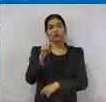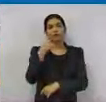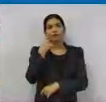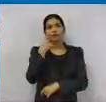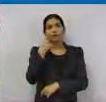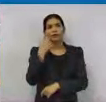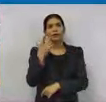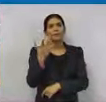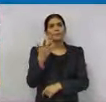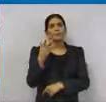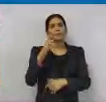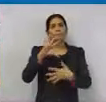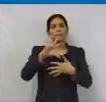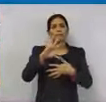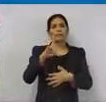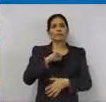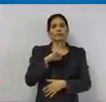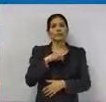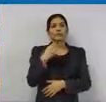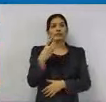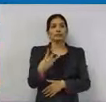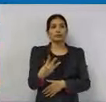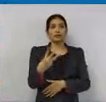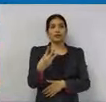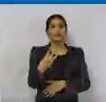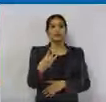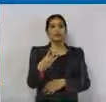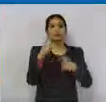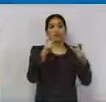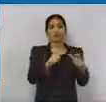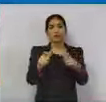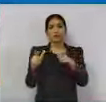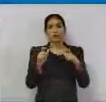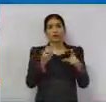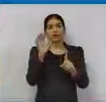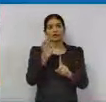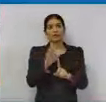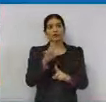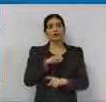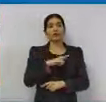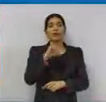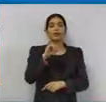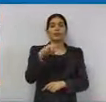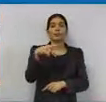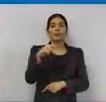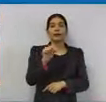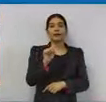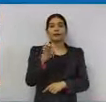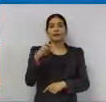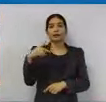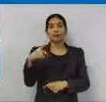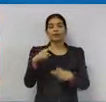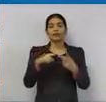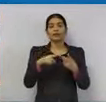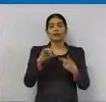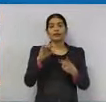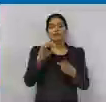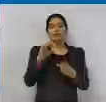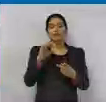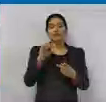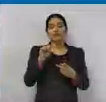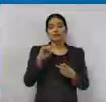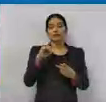mapa, nós temos 3 setores que vão ser afetados. O IPAZEP, o Sideral e o